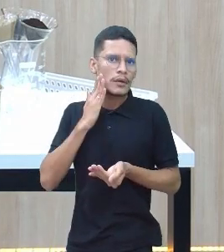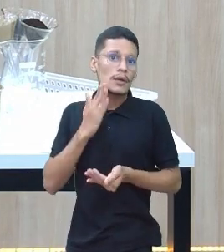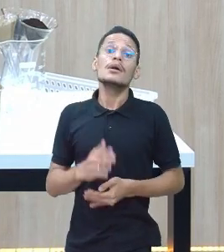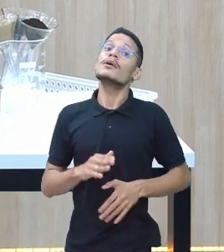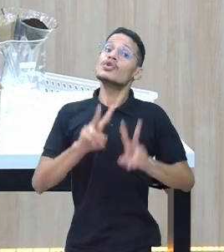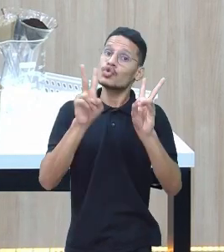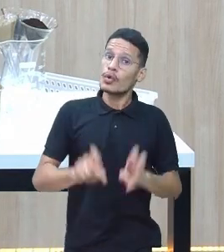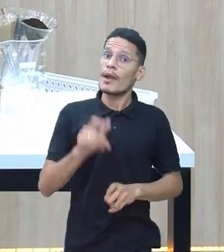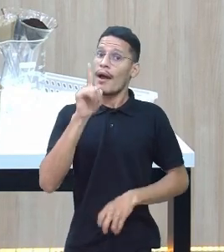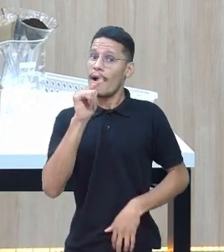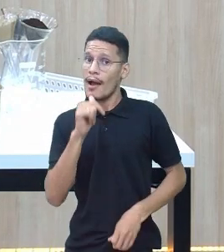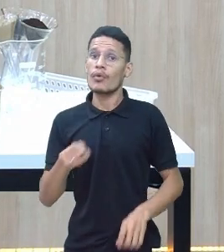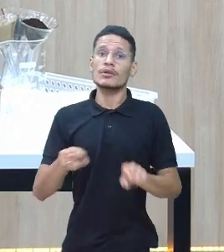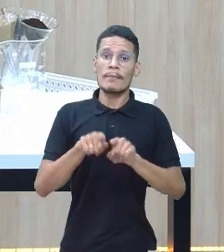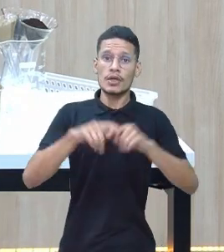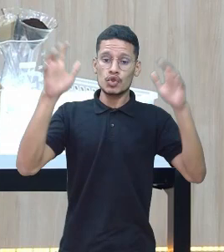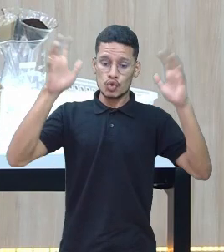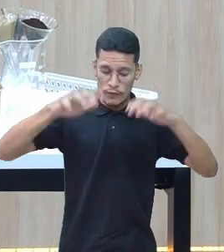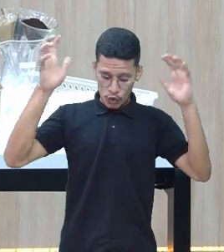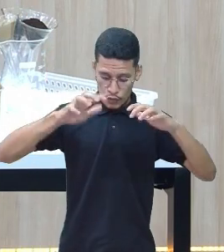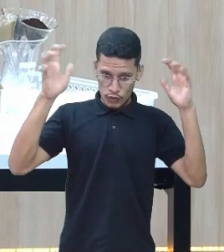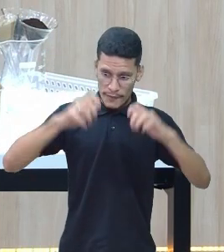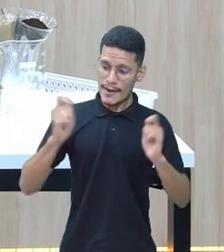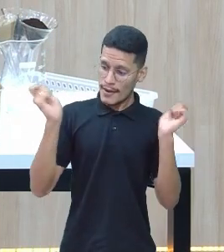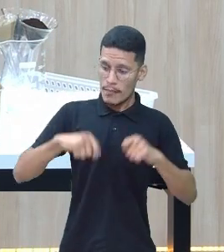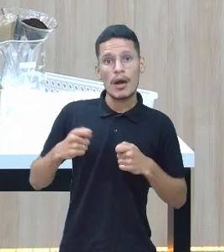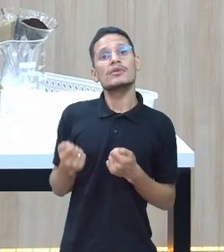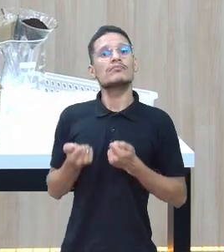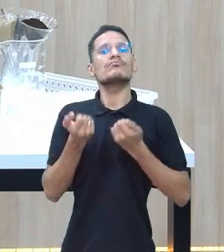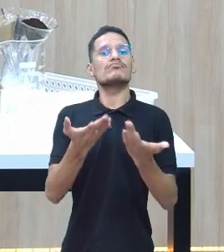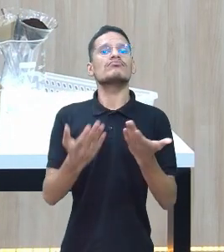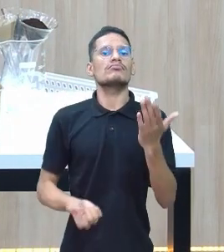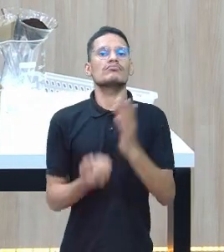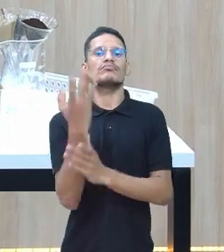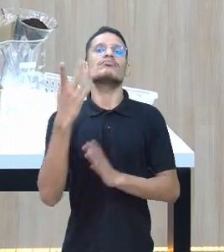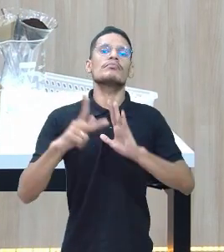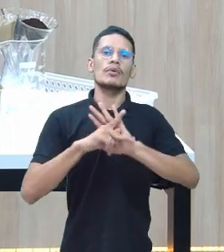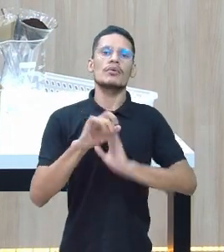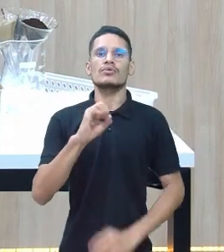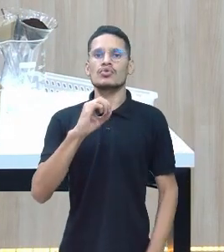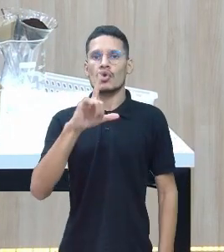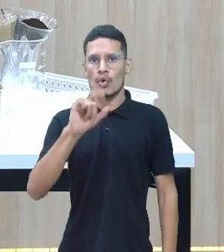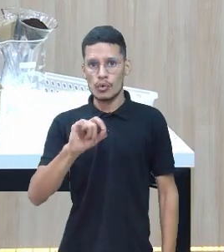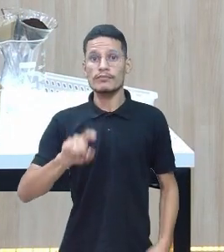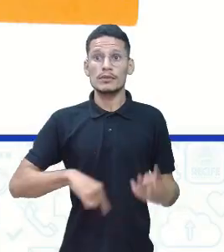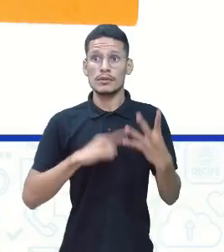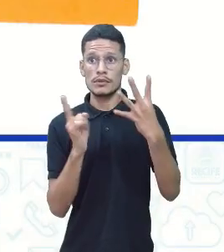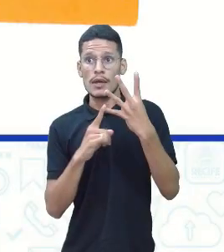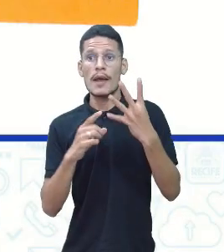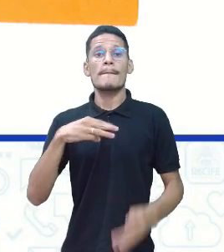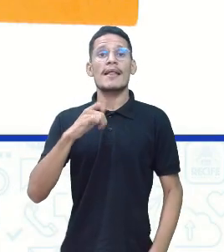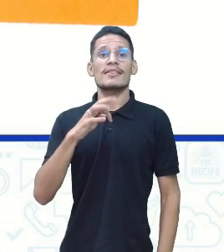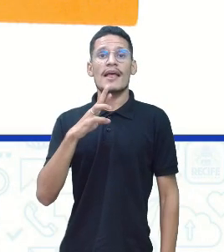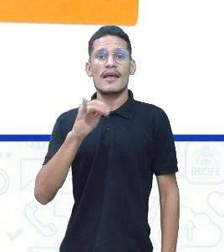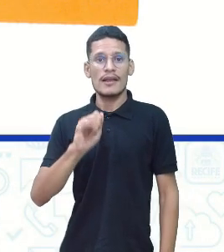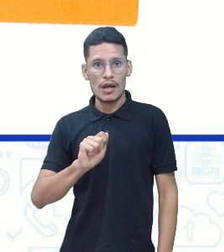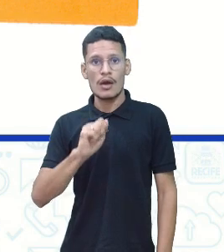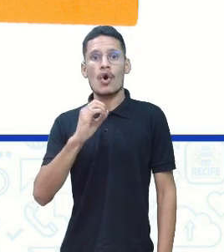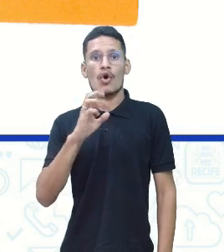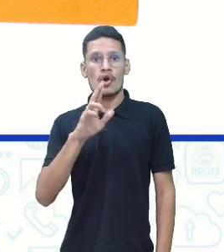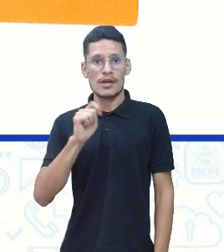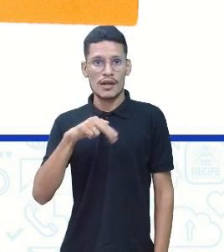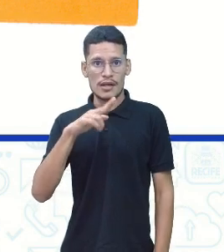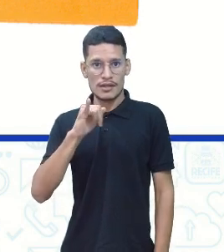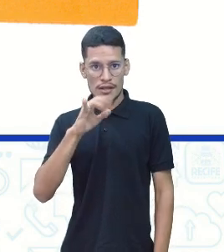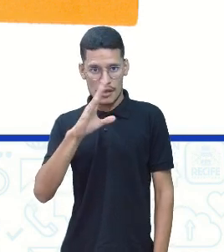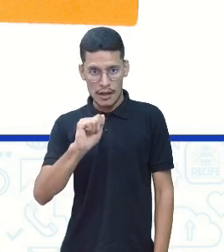água, das chuvas, da intensidade das chuvas, vão promover também a formação do solo. E, por fim, a matéria orgânica. Se